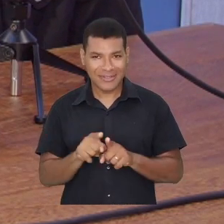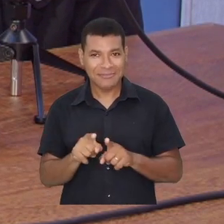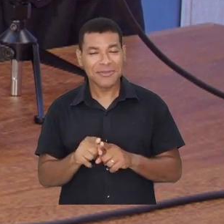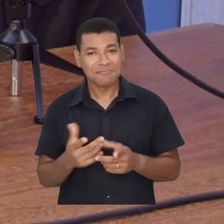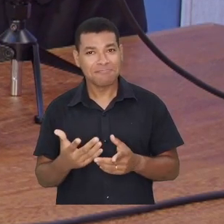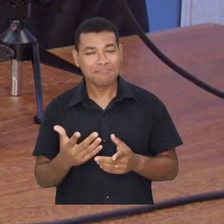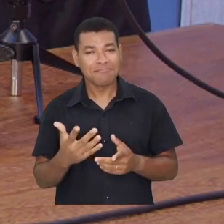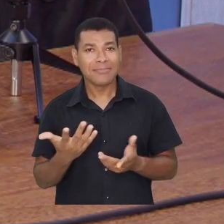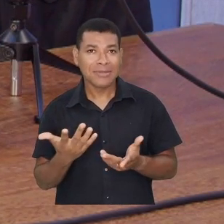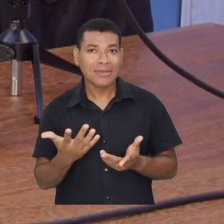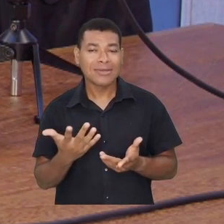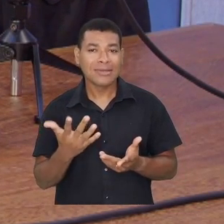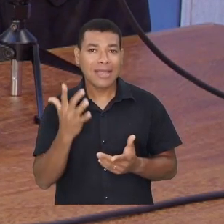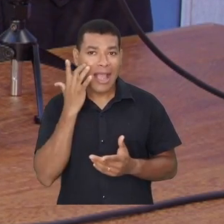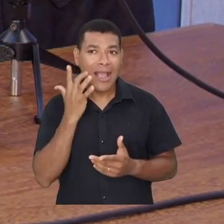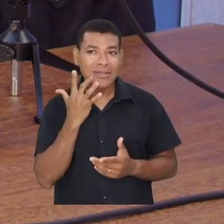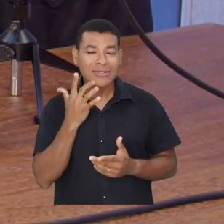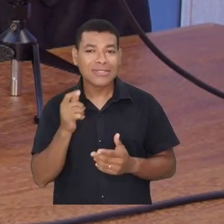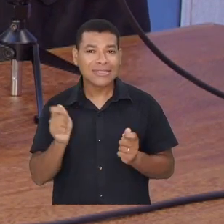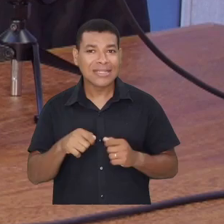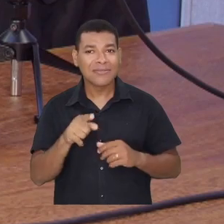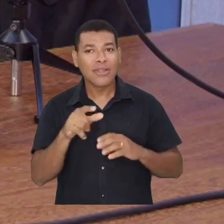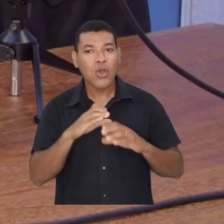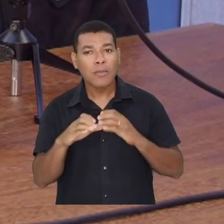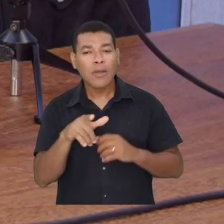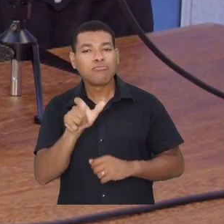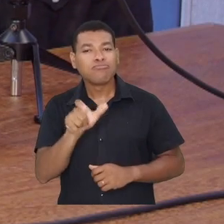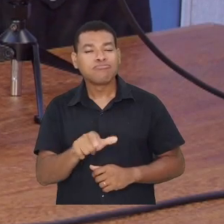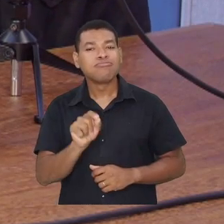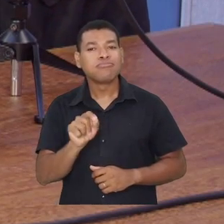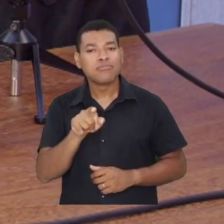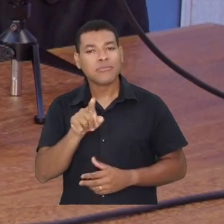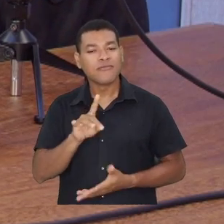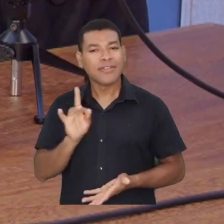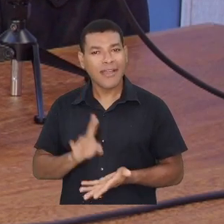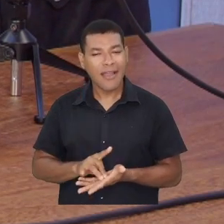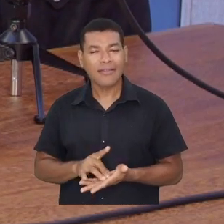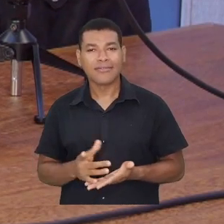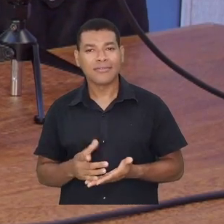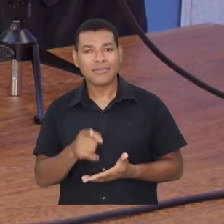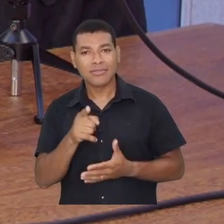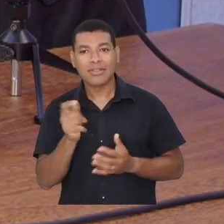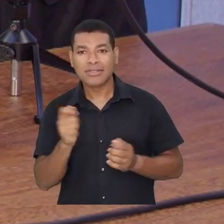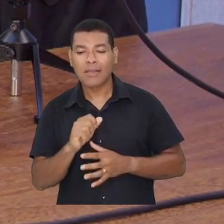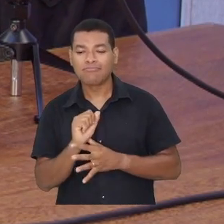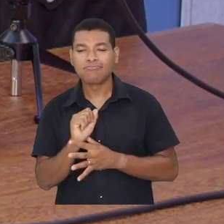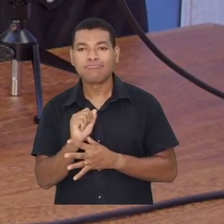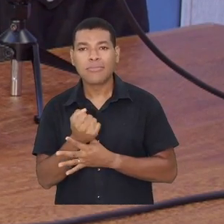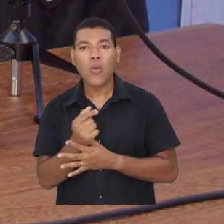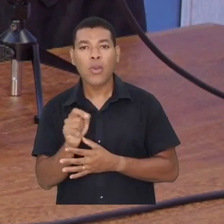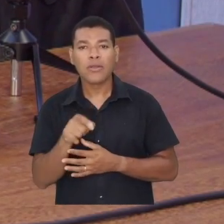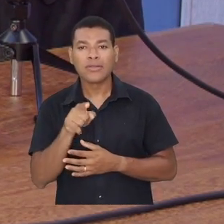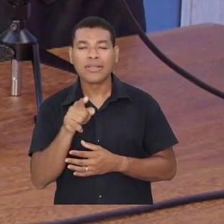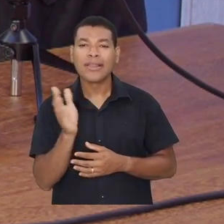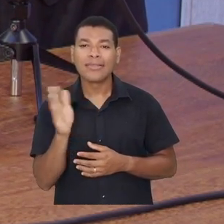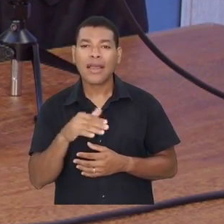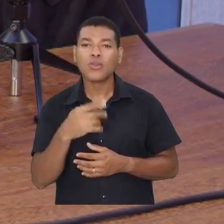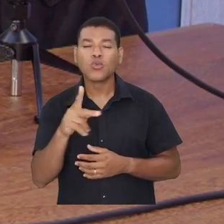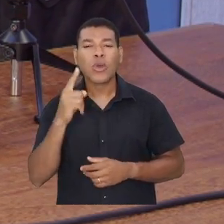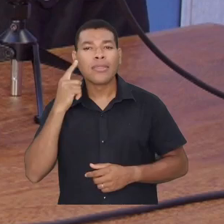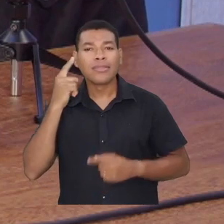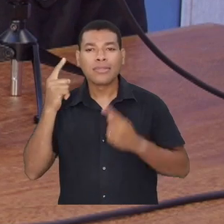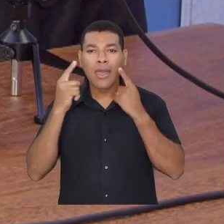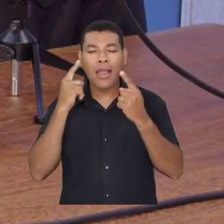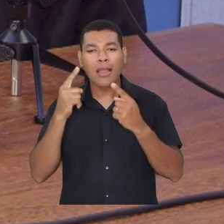muito... Que se comunique com quem você é, que você seja autêntico, que você garanta que você traga suas ideias,